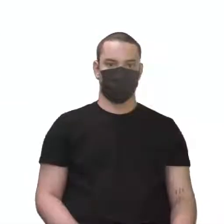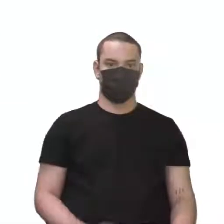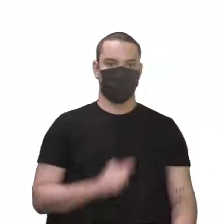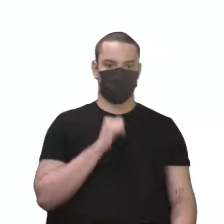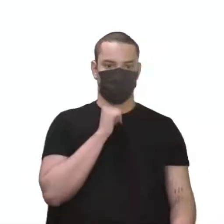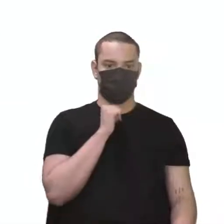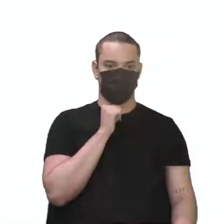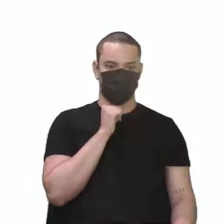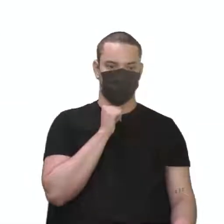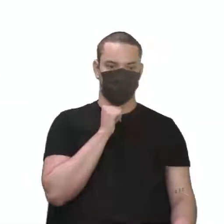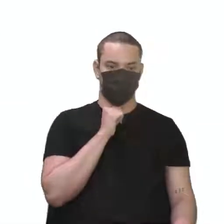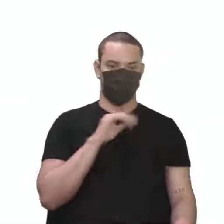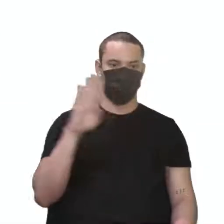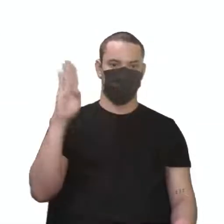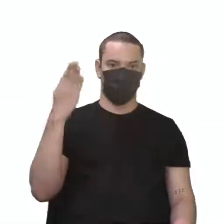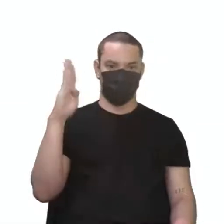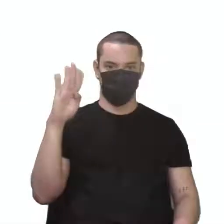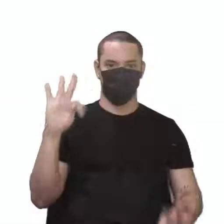A